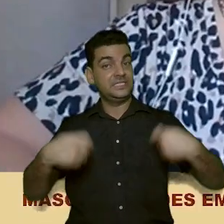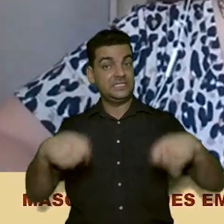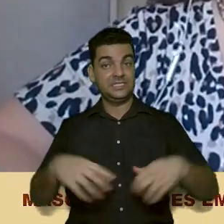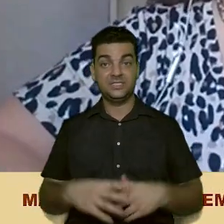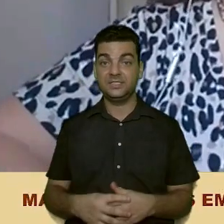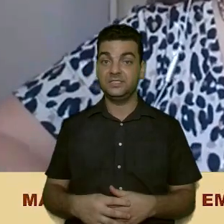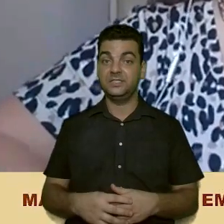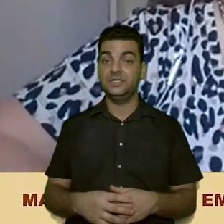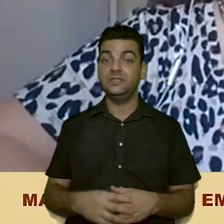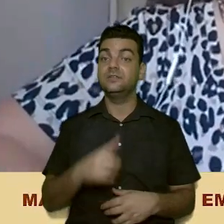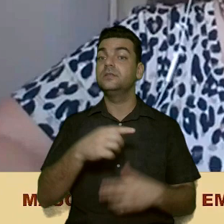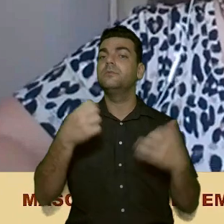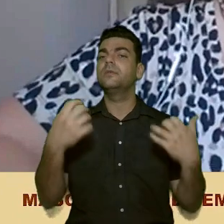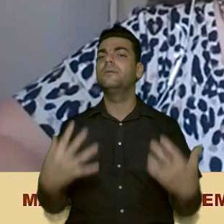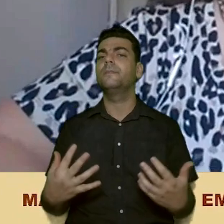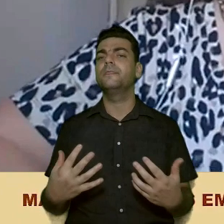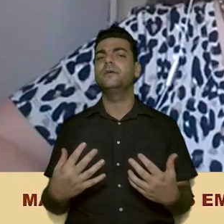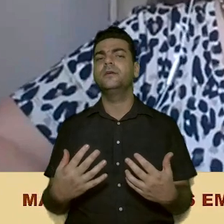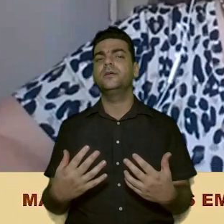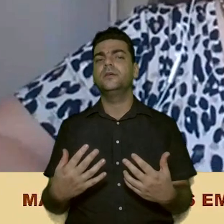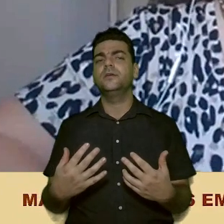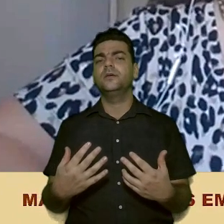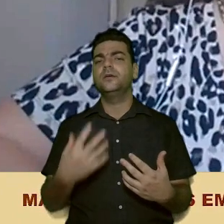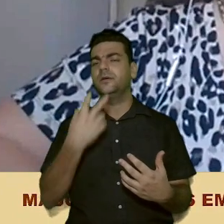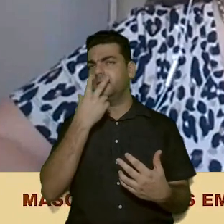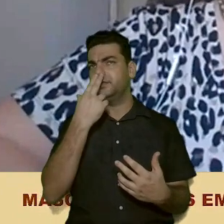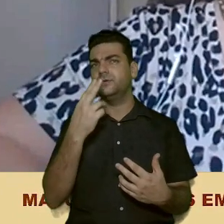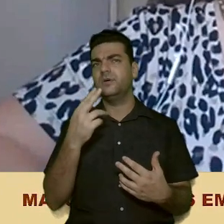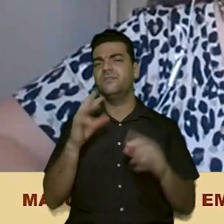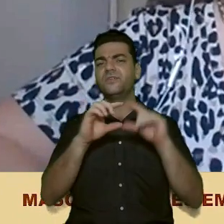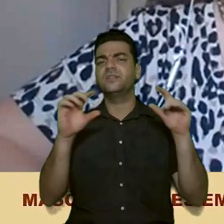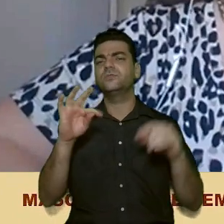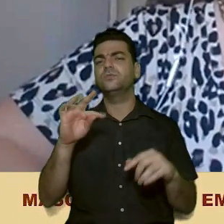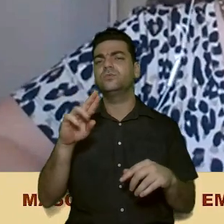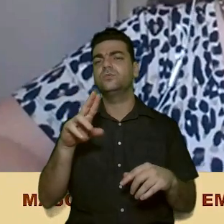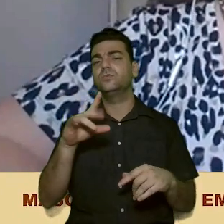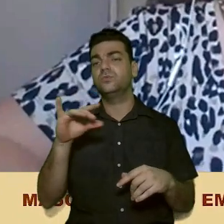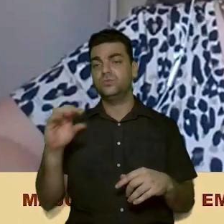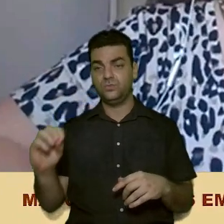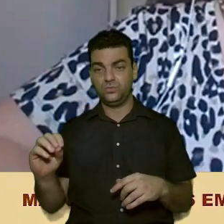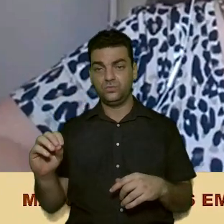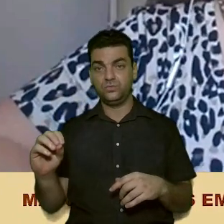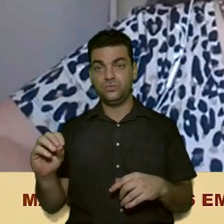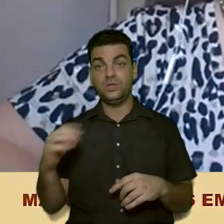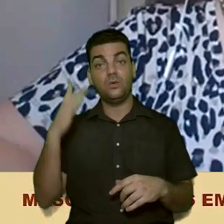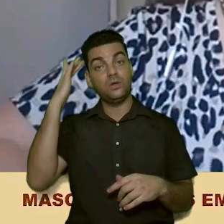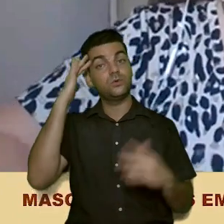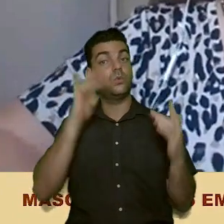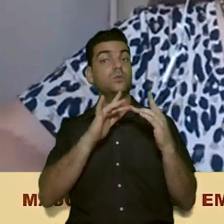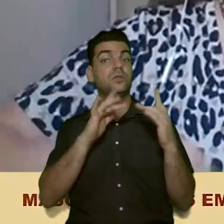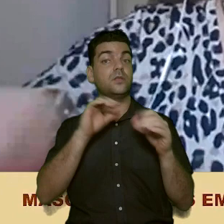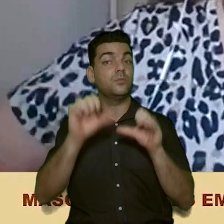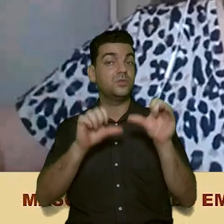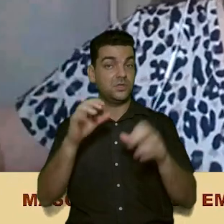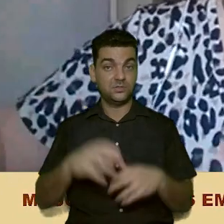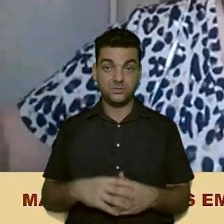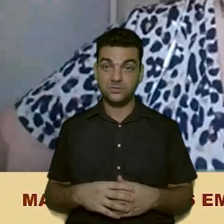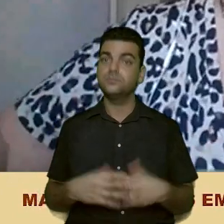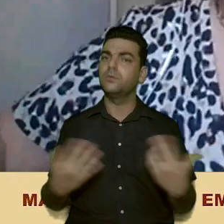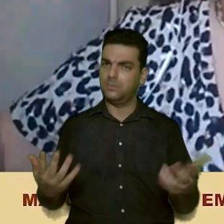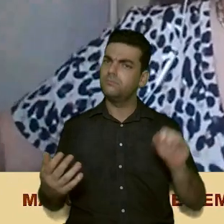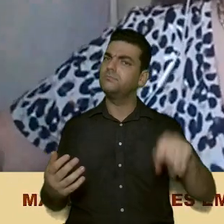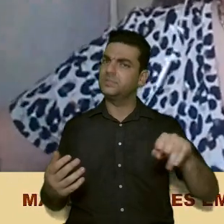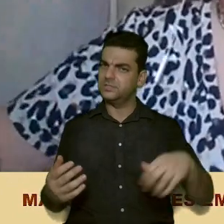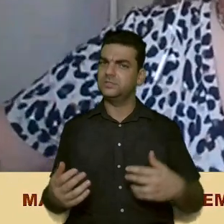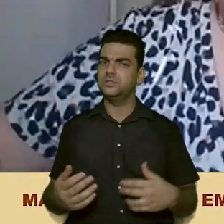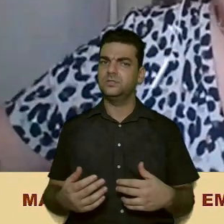falou do desconforto, eu lembrei de uma frase do Túlio Custódio, que ele fala que o desconforto é o afeto da mudança. Então, que fiquemos desconfortáveis para que a